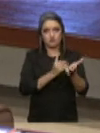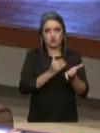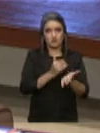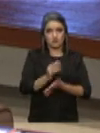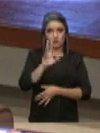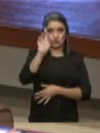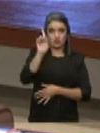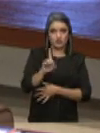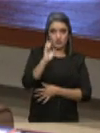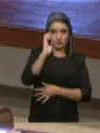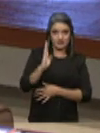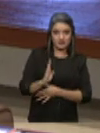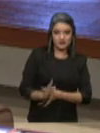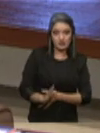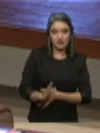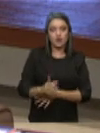brasileiro,